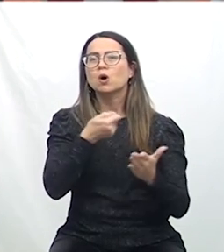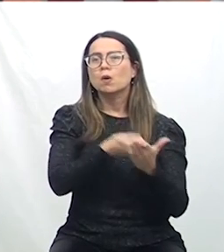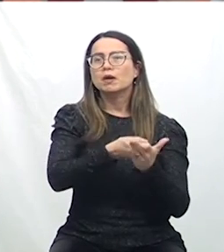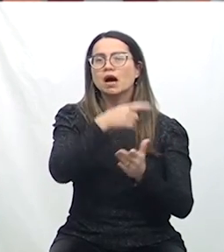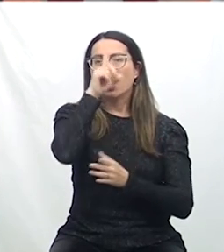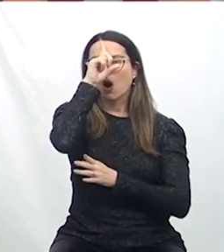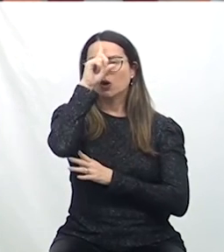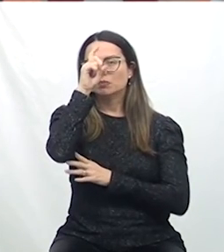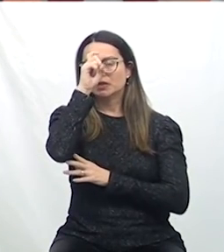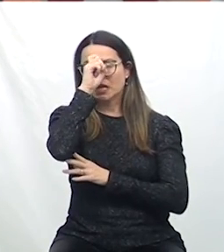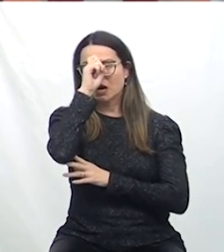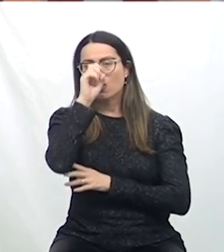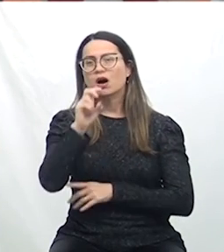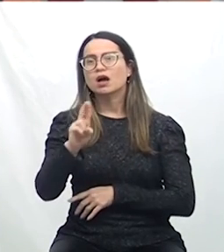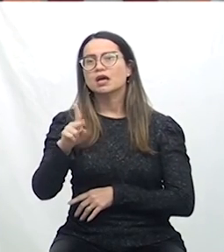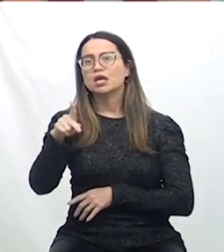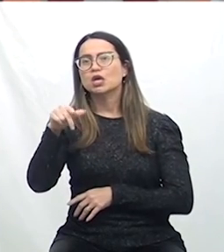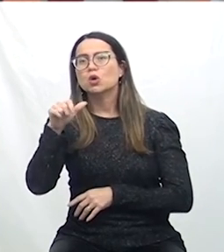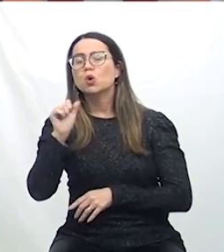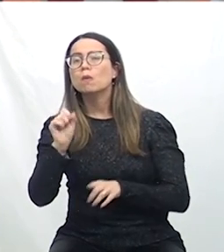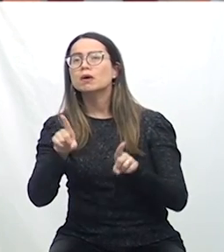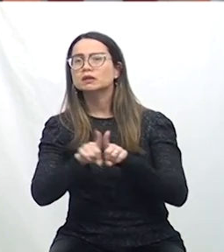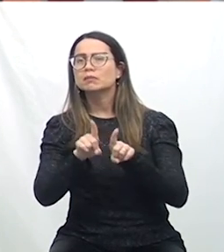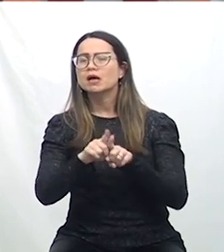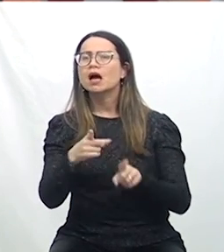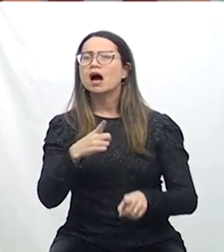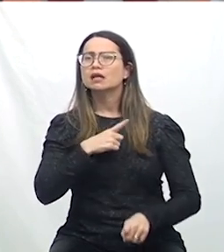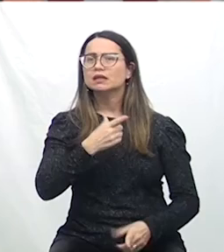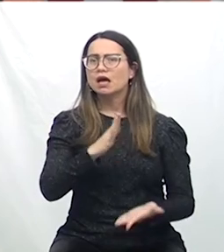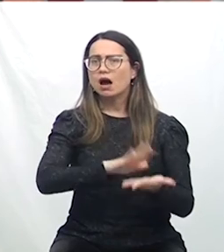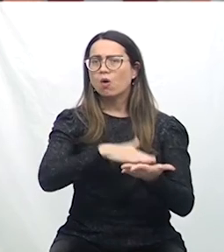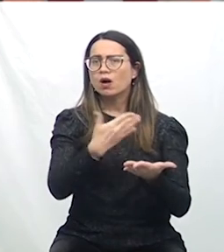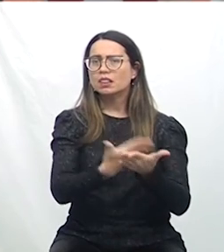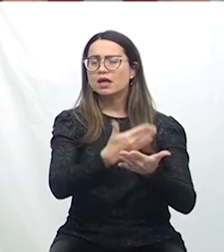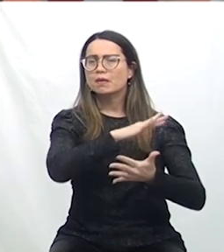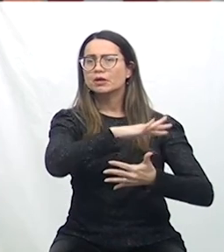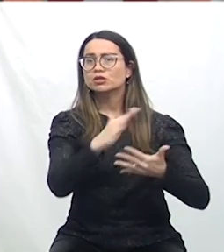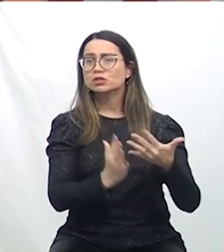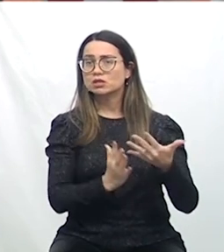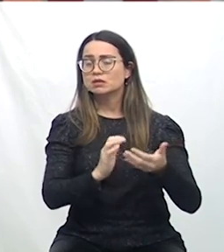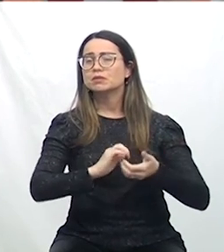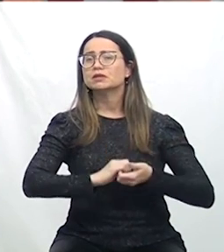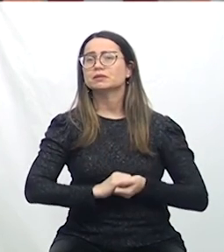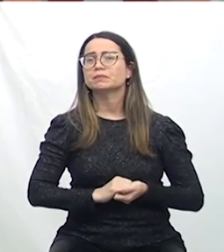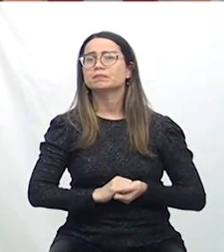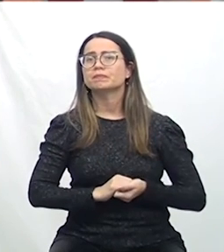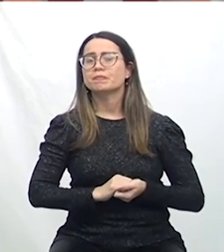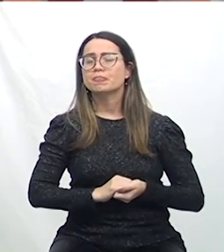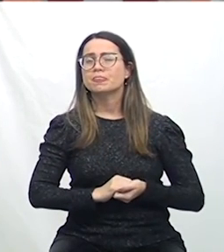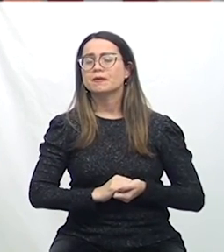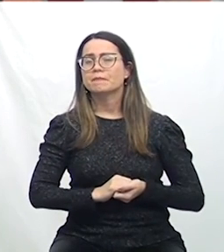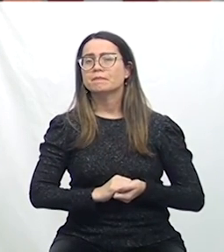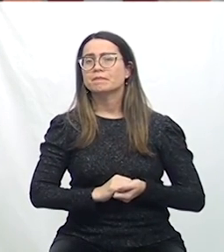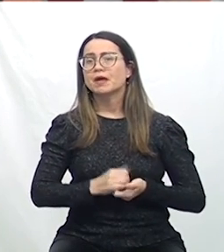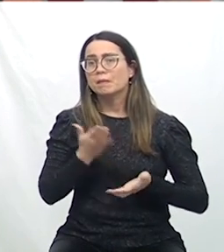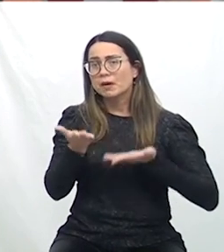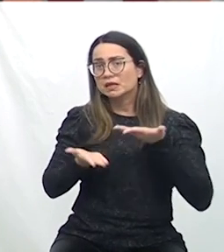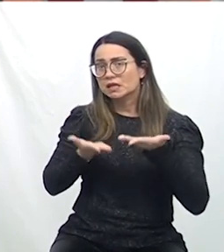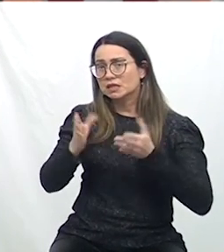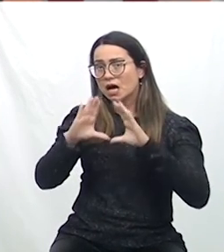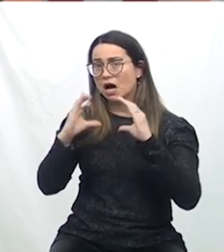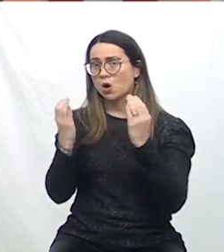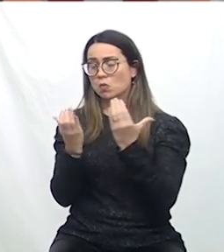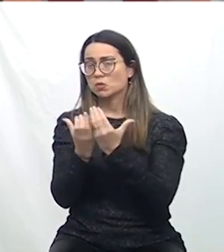e UPA a ter um agente ali, um intérprete de Libras, para atender essa comunidade também